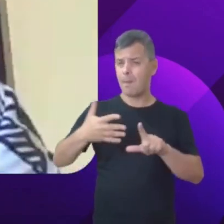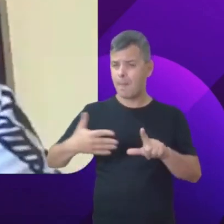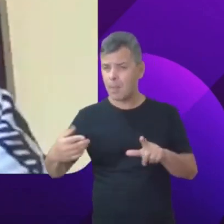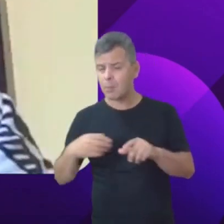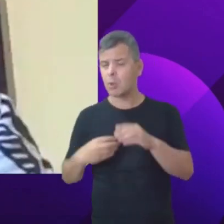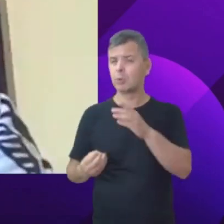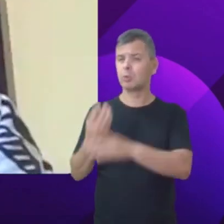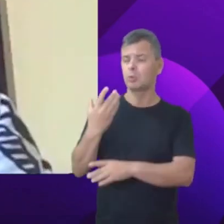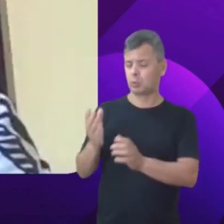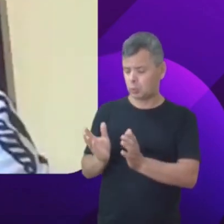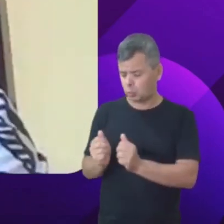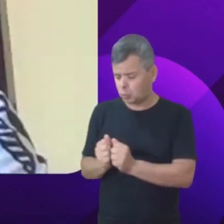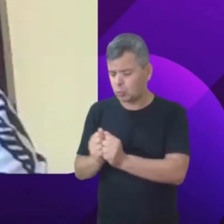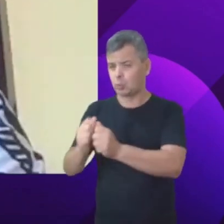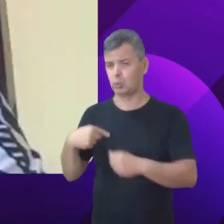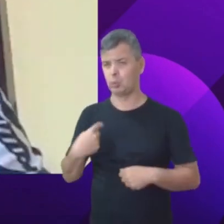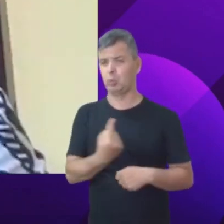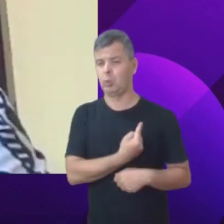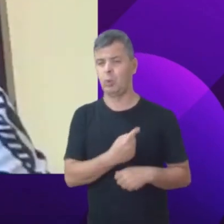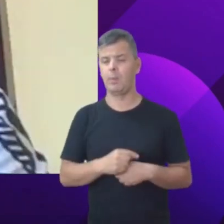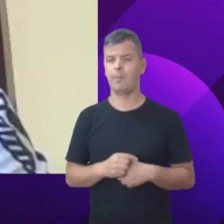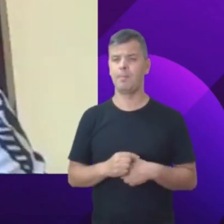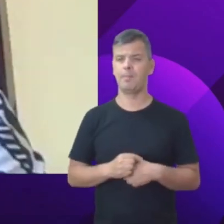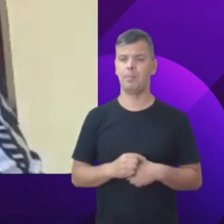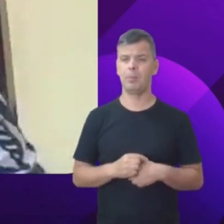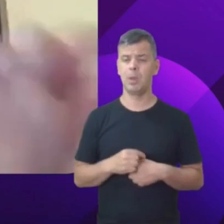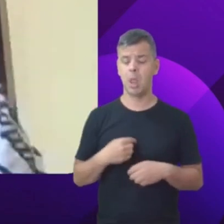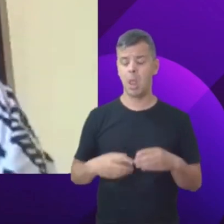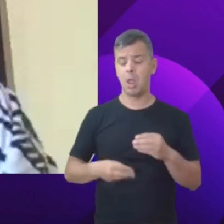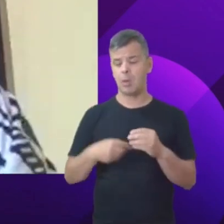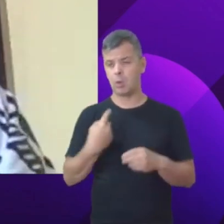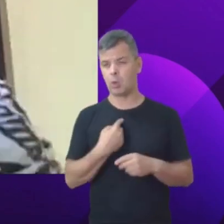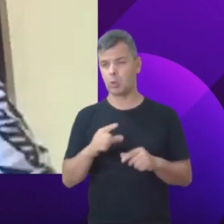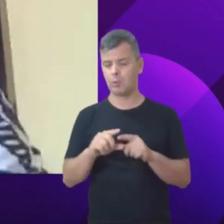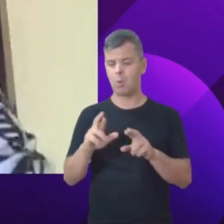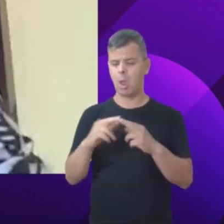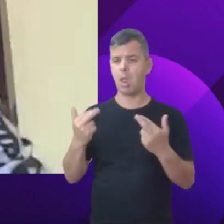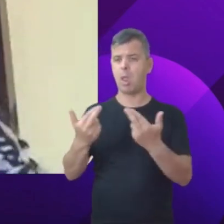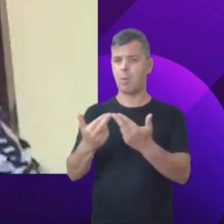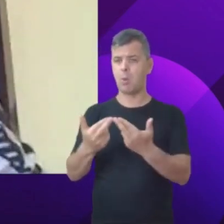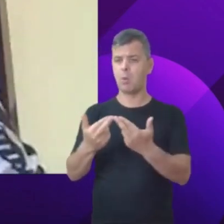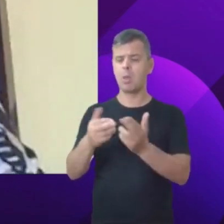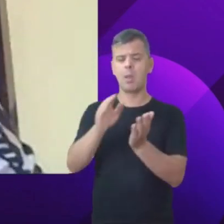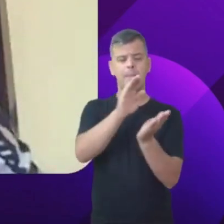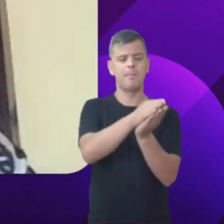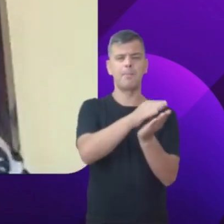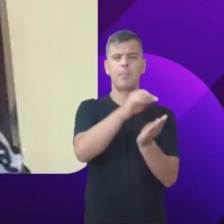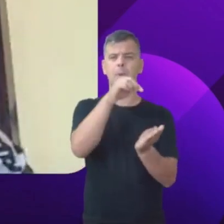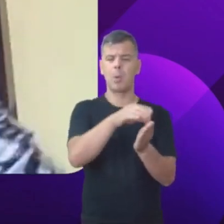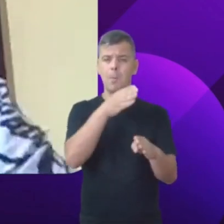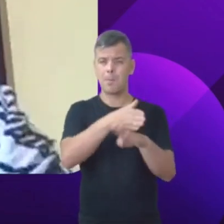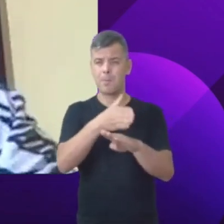processo de construção junto conosco. Então, inclusive, a gente teve o último encontro em Pernambuco, teve